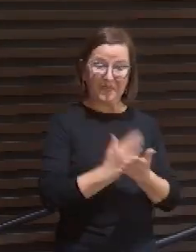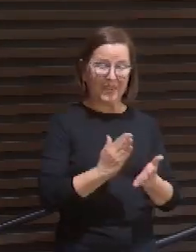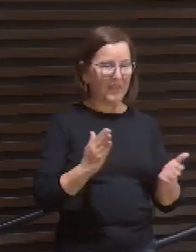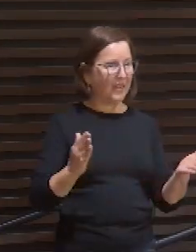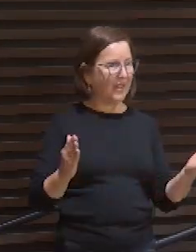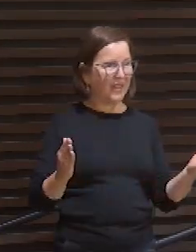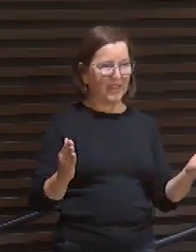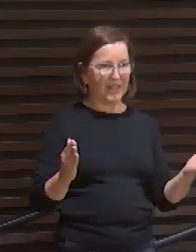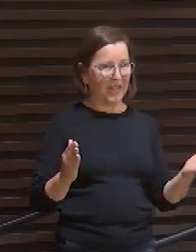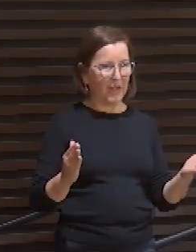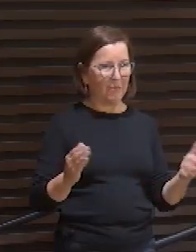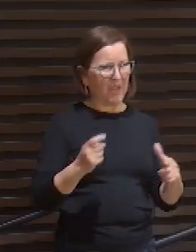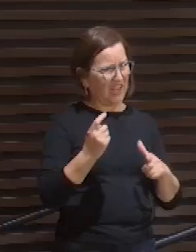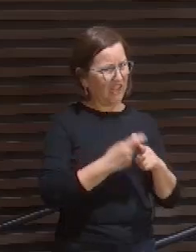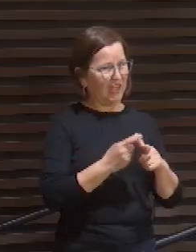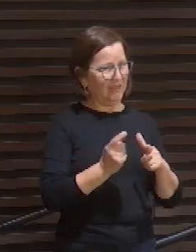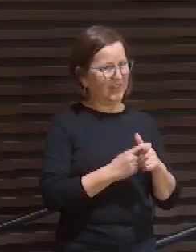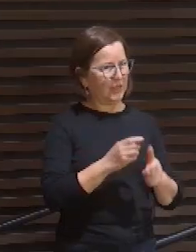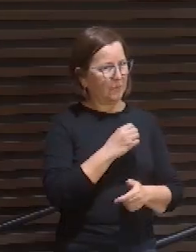Acabou a conta.